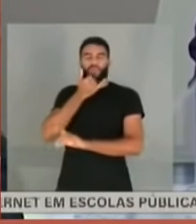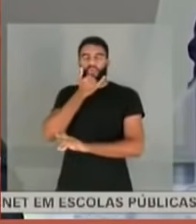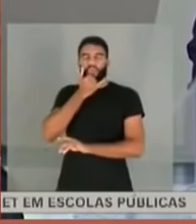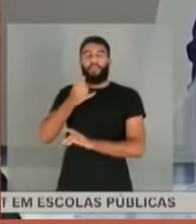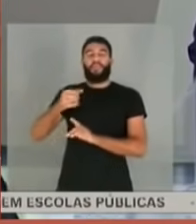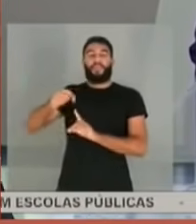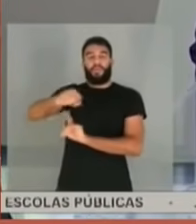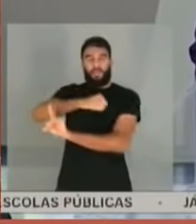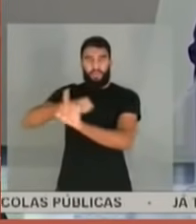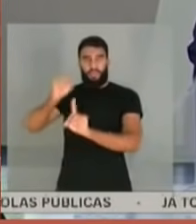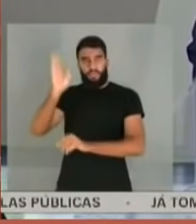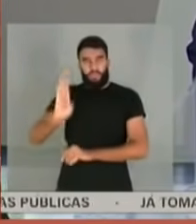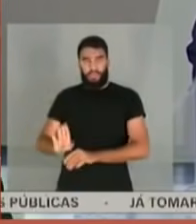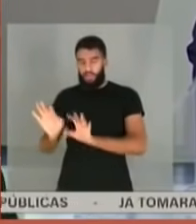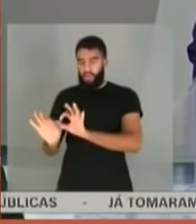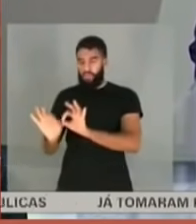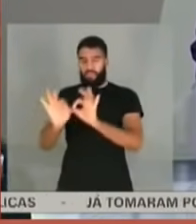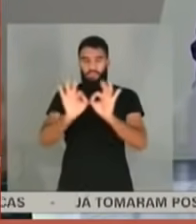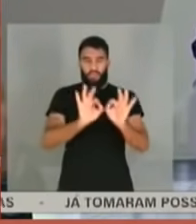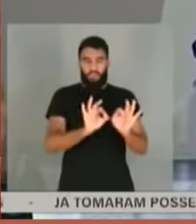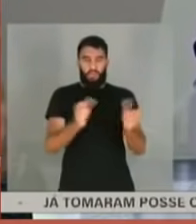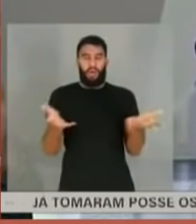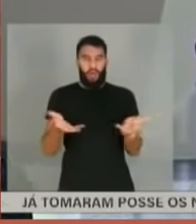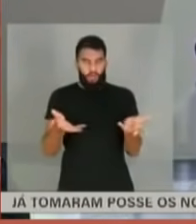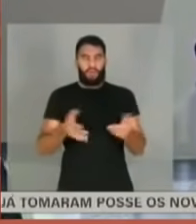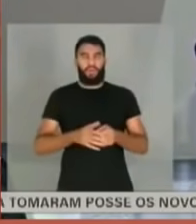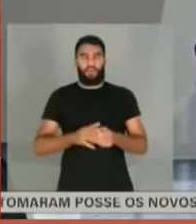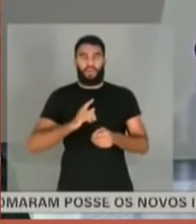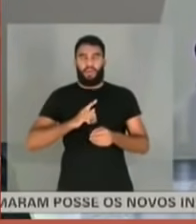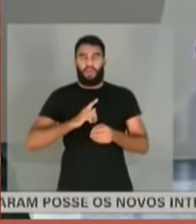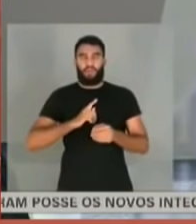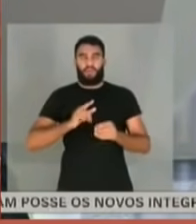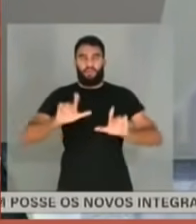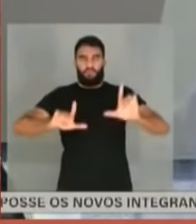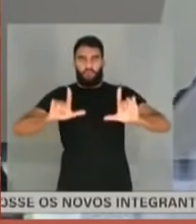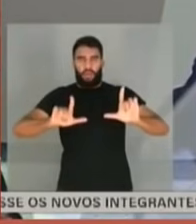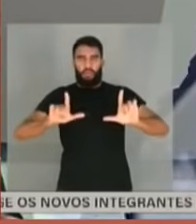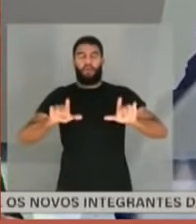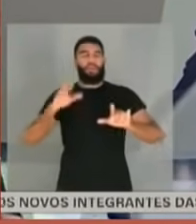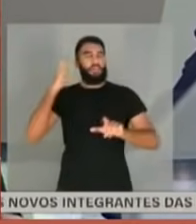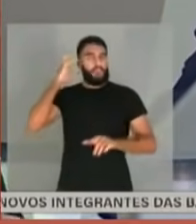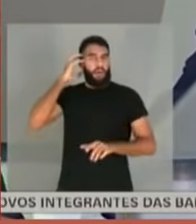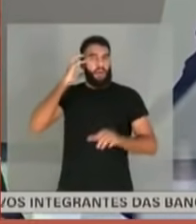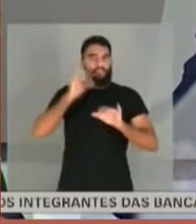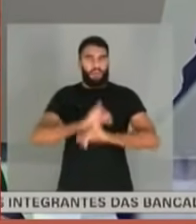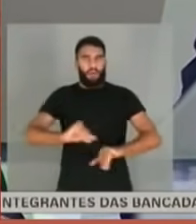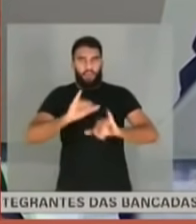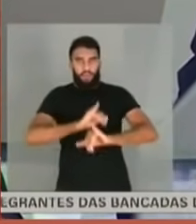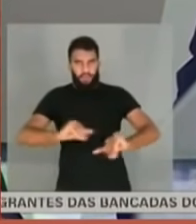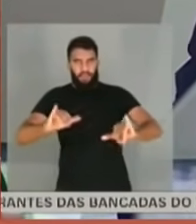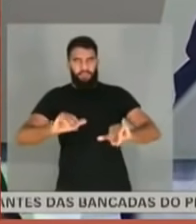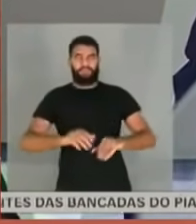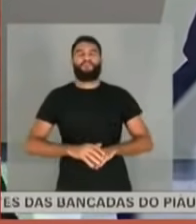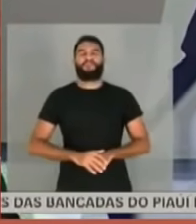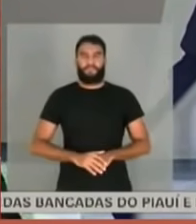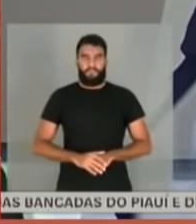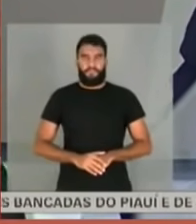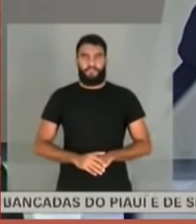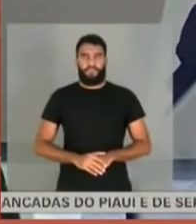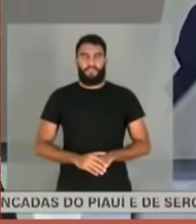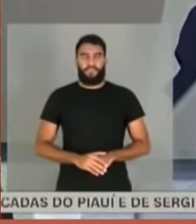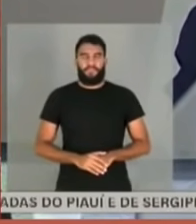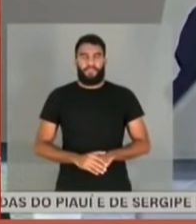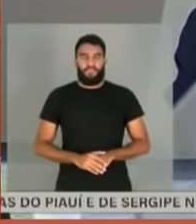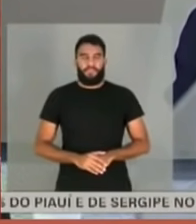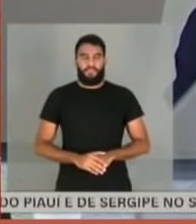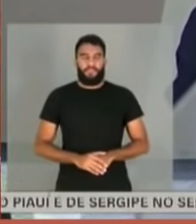dos militares ou do lado do Centrão. Ele tem uma opção por estar envolvido na negociata, né?